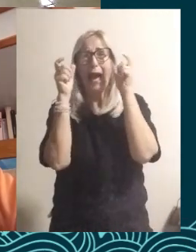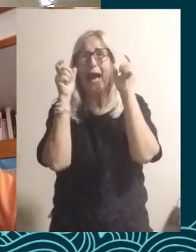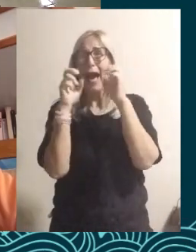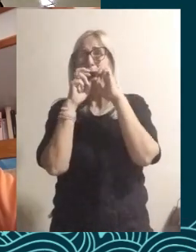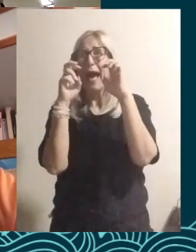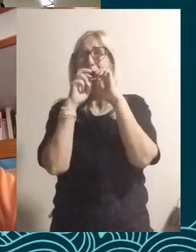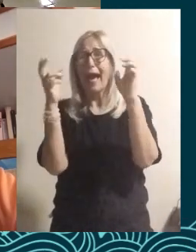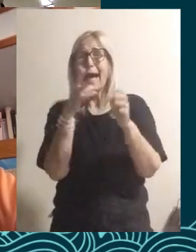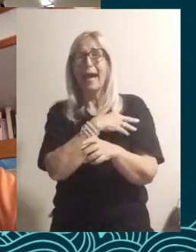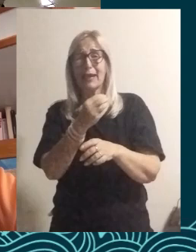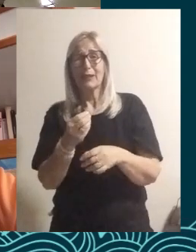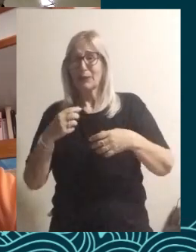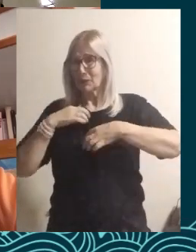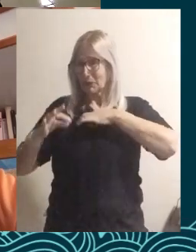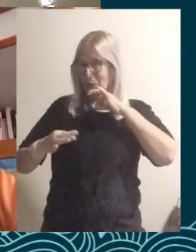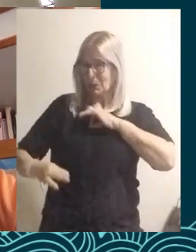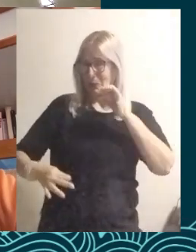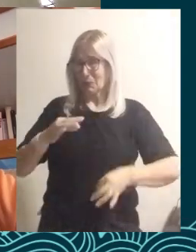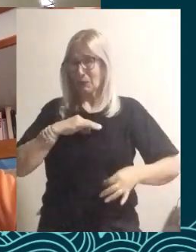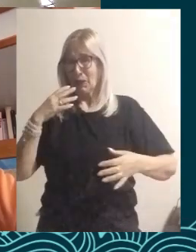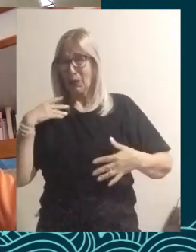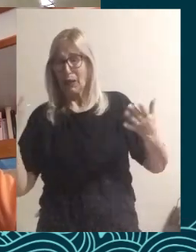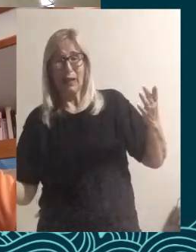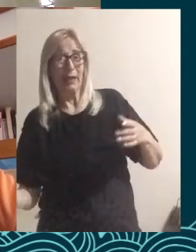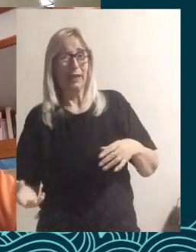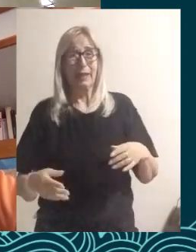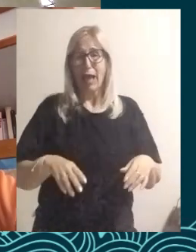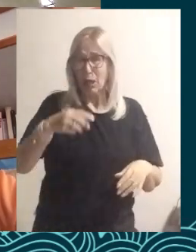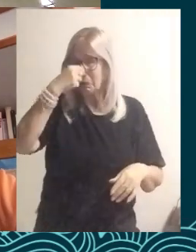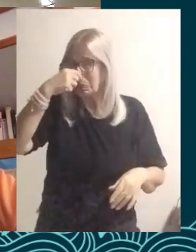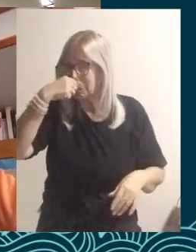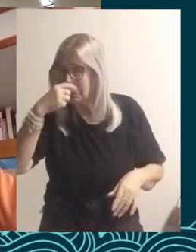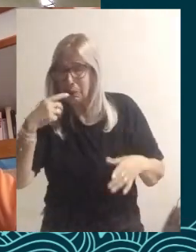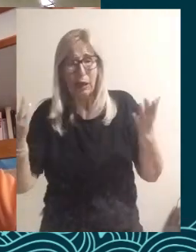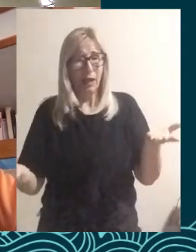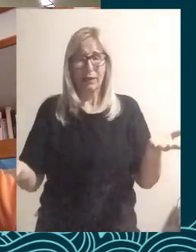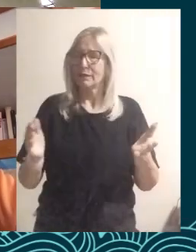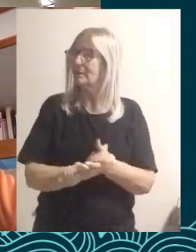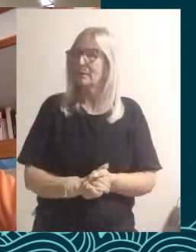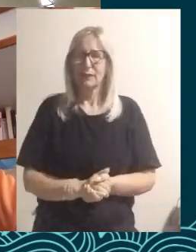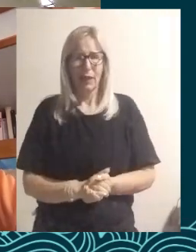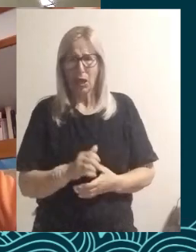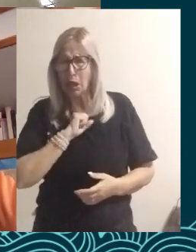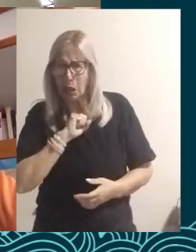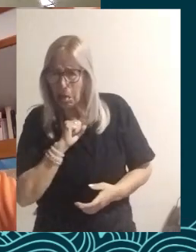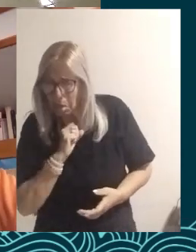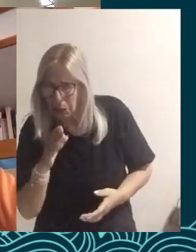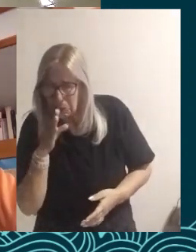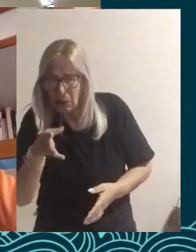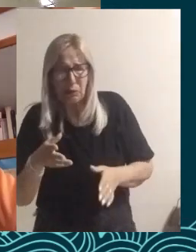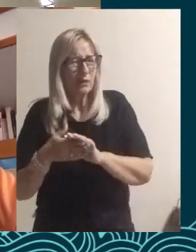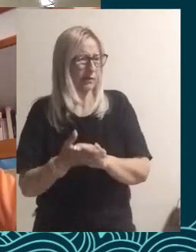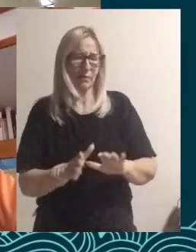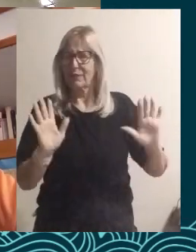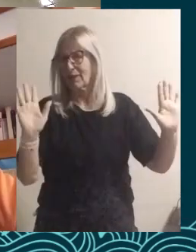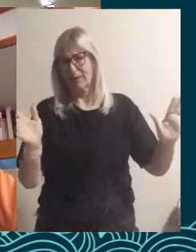tem explicação. Ele chora, berra, tem catapora, sei lá, tem alguma doença, tem que dar remédio. Não, não,